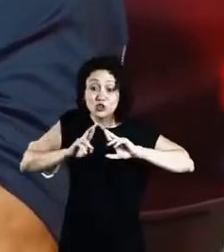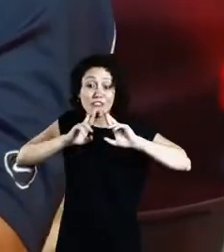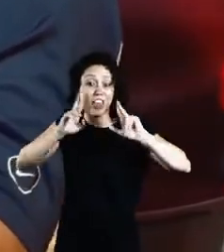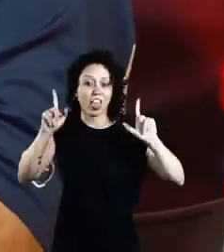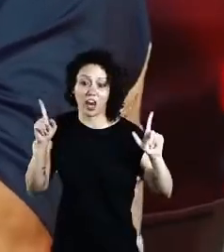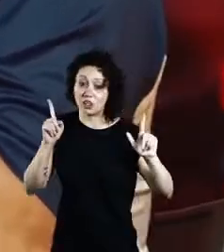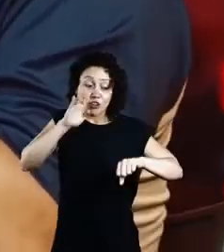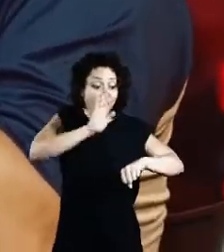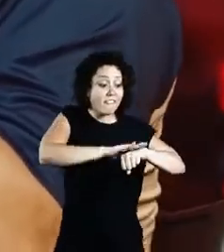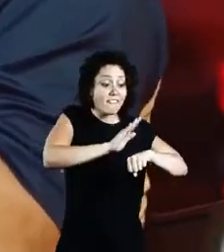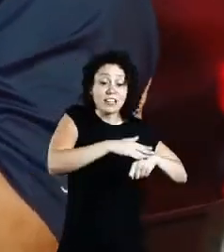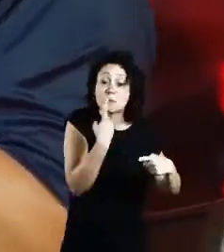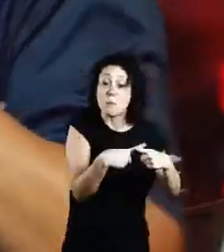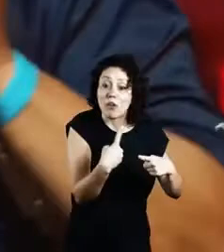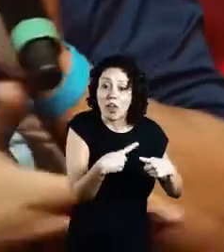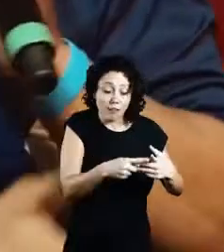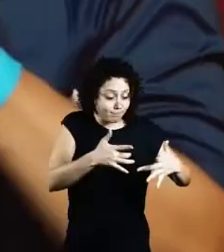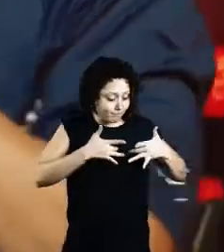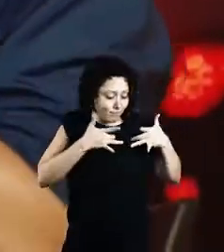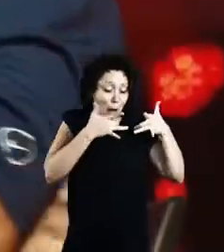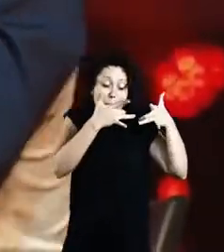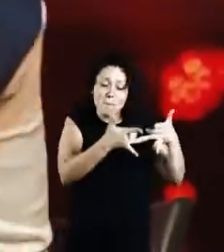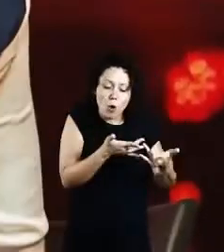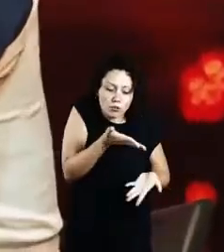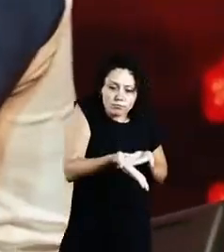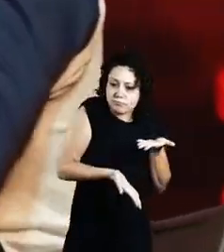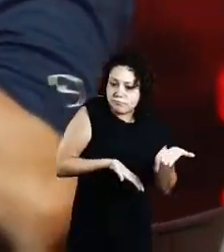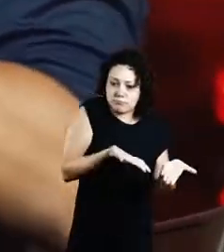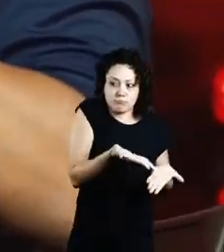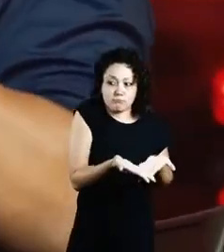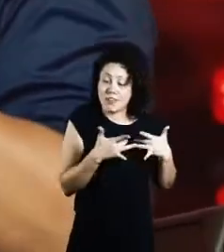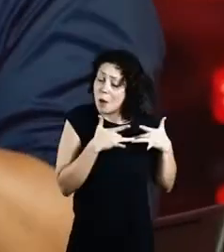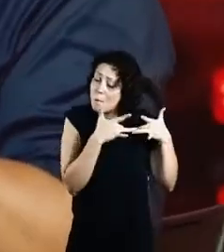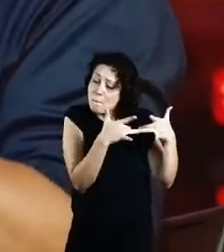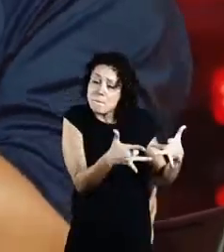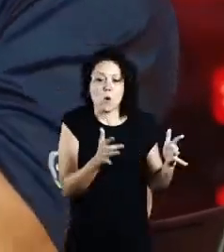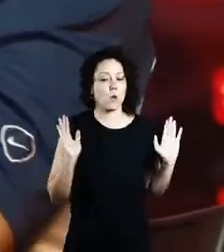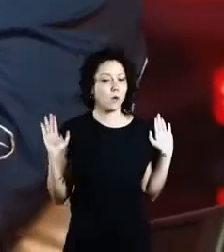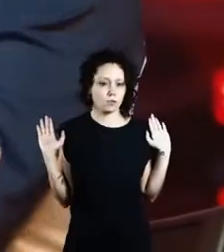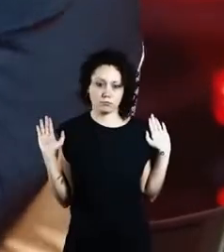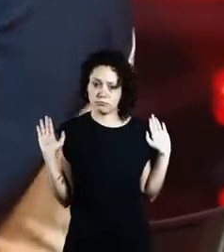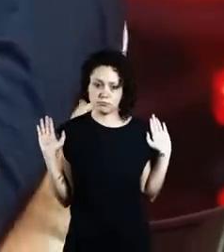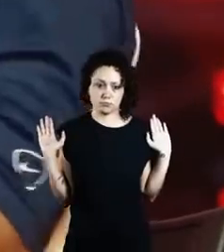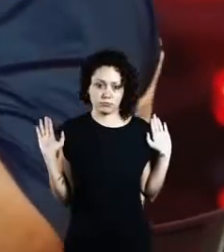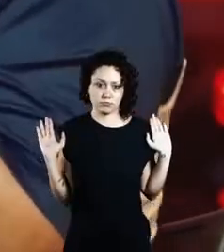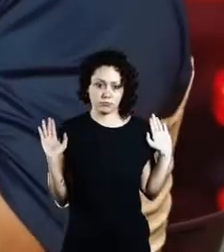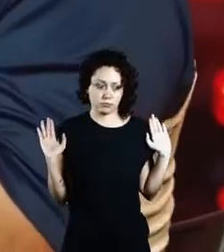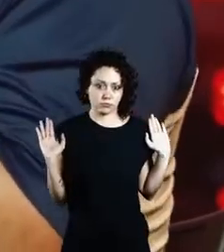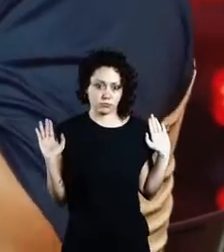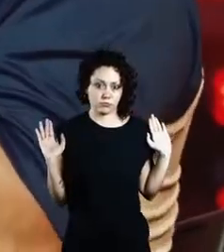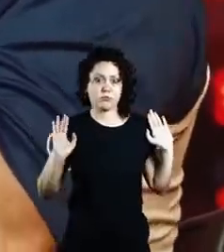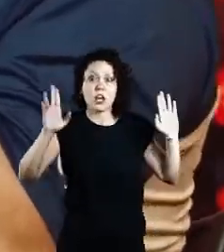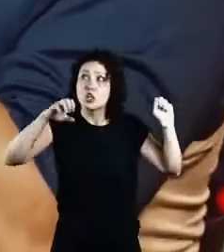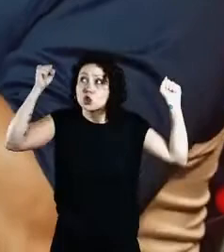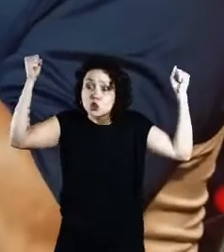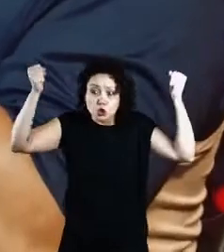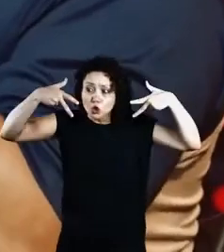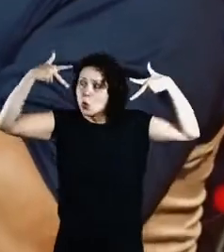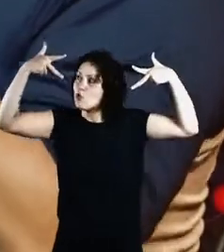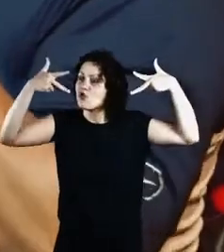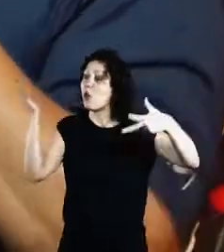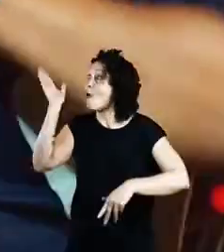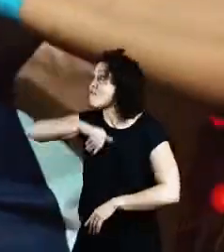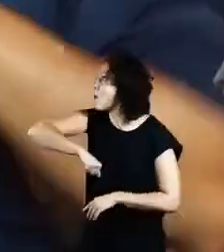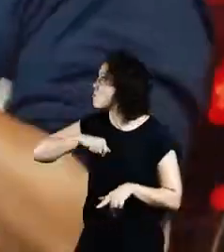vibe mesmo do amor. O que esses caras faziam, o que esses caras me ensinaram, era tudo no amor. Você viu que ele entrou no estúdio, o cara falou, vamos gravar